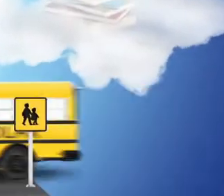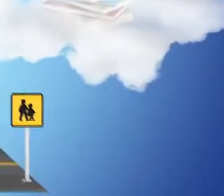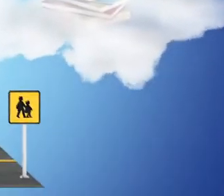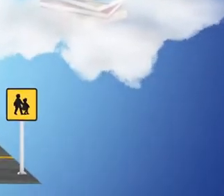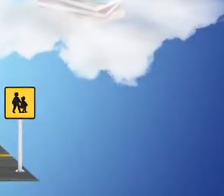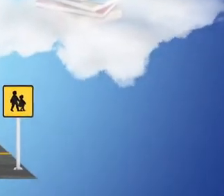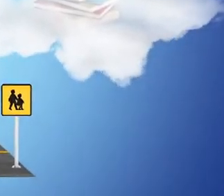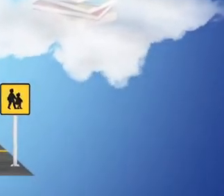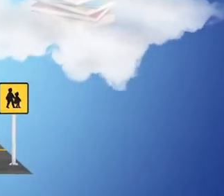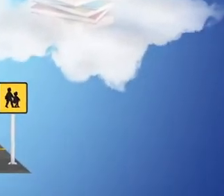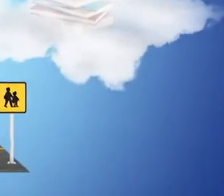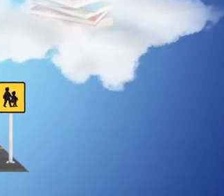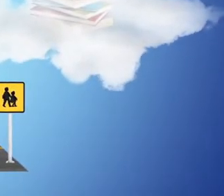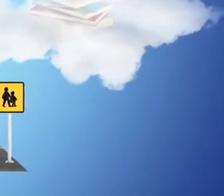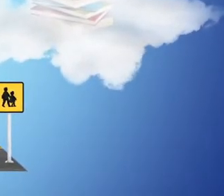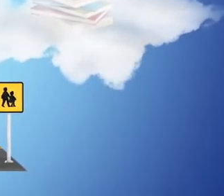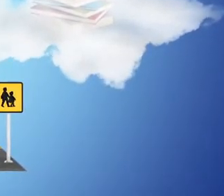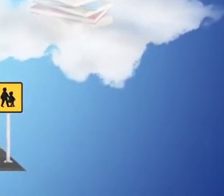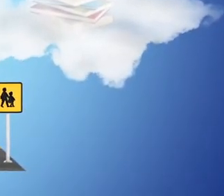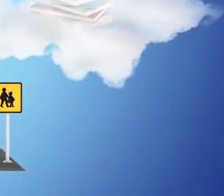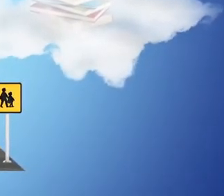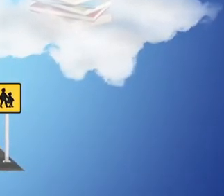E aí